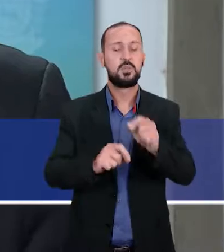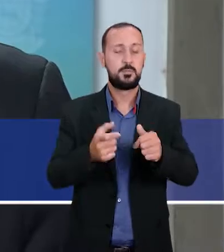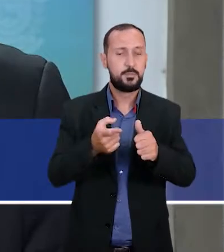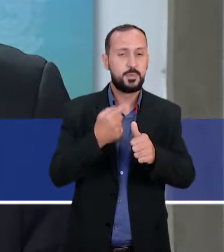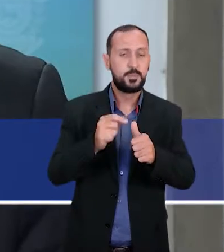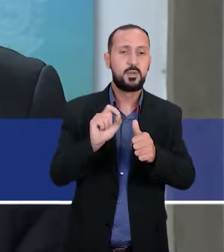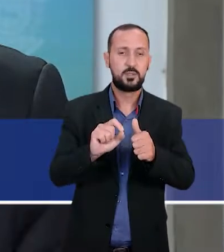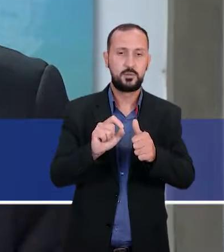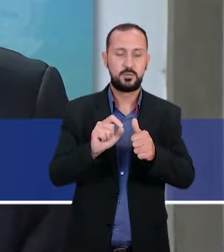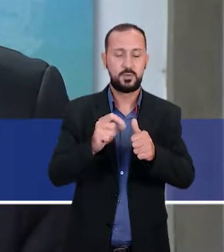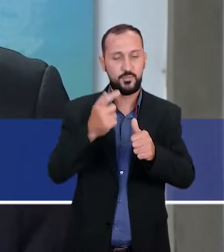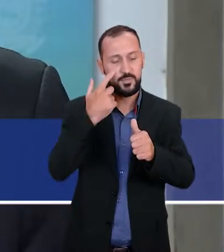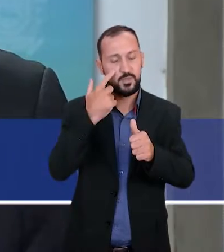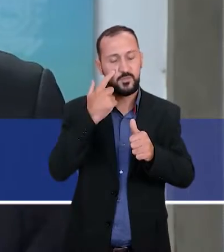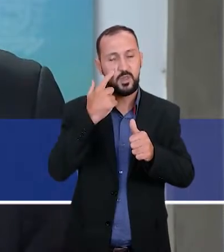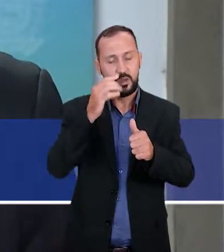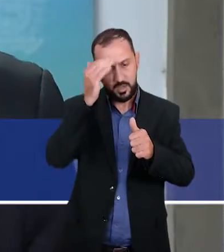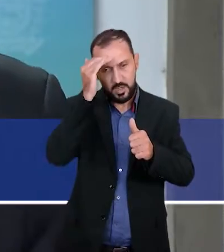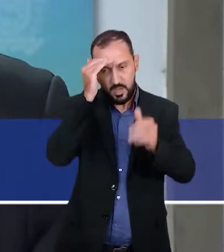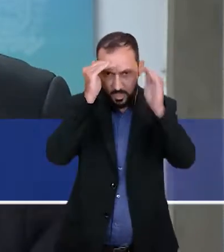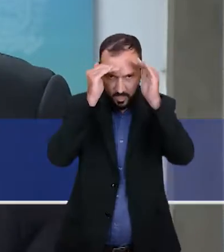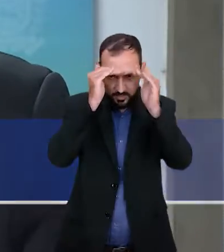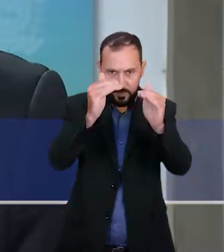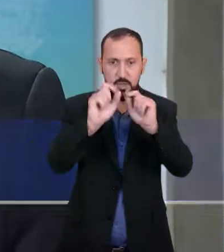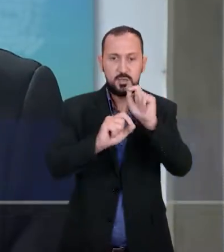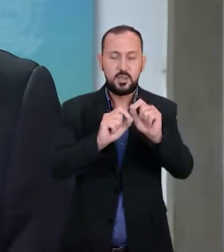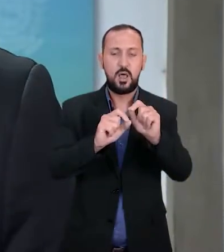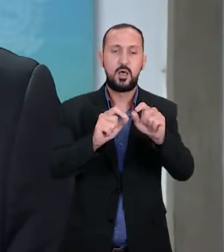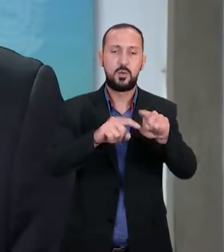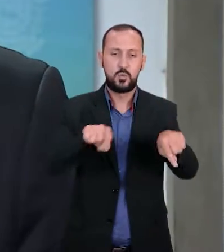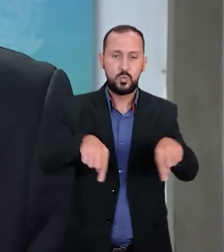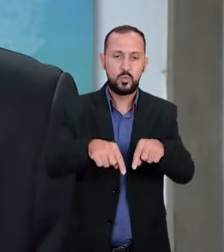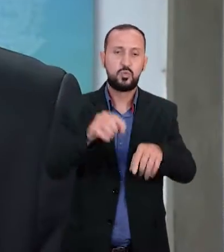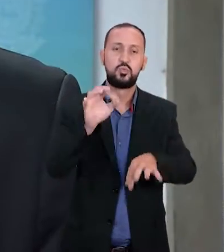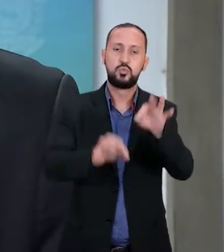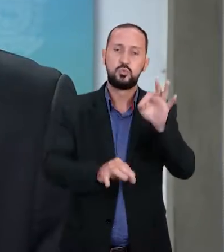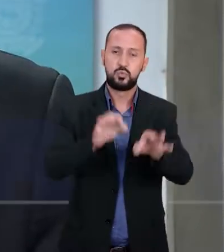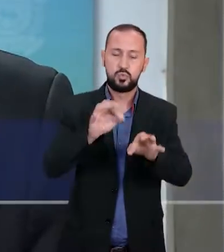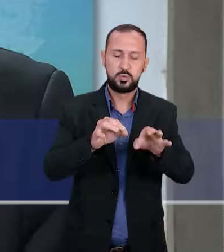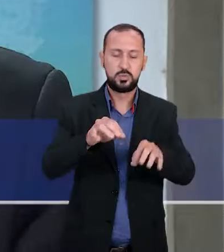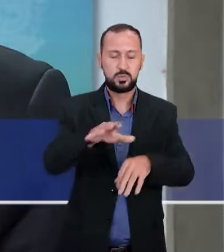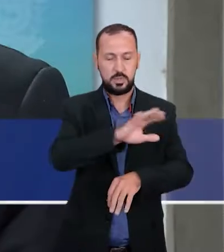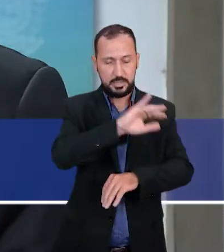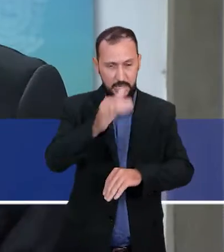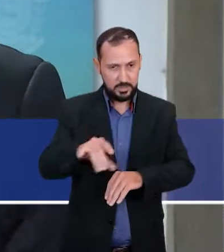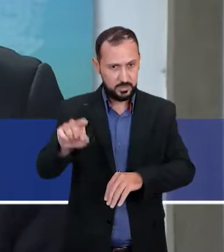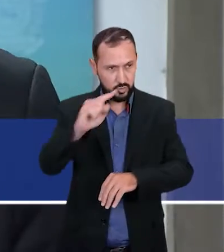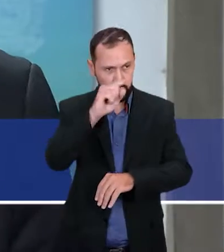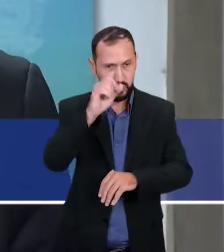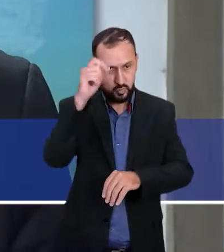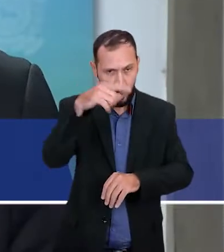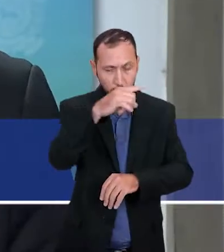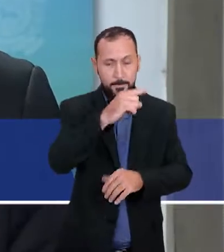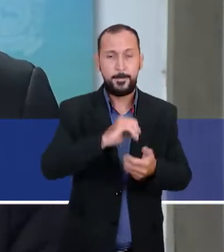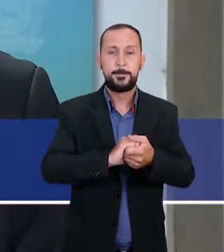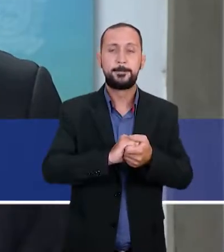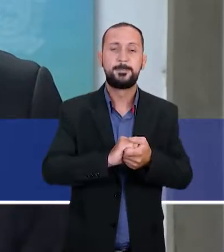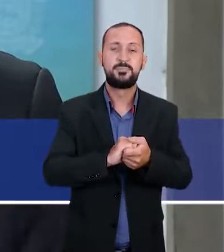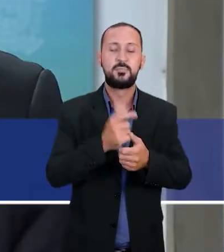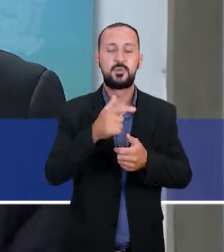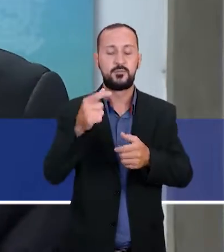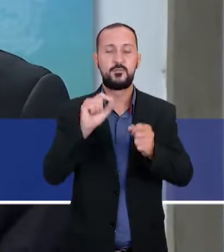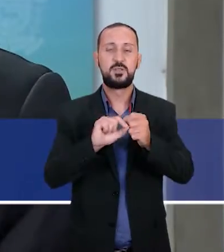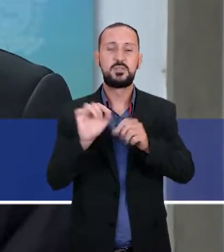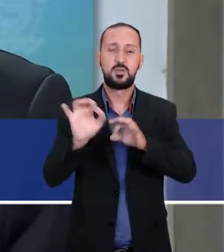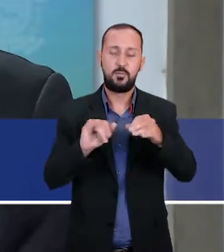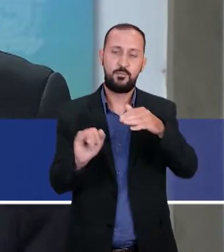primeiro, em reconhecer e respeitar as condicionantes do julgamento Raposa Serra do Sol. Segundo, fazer com que as